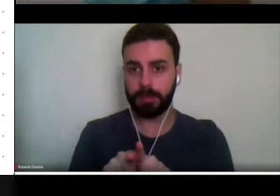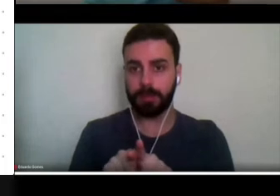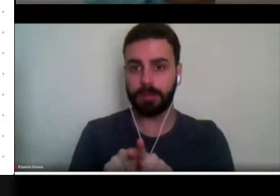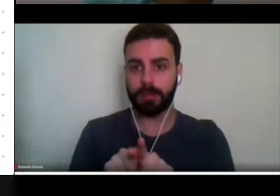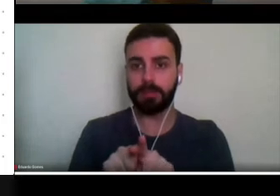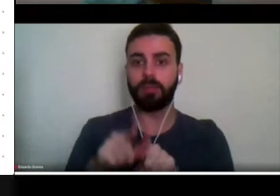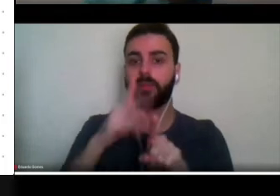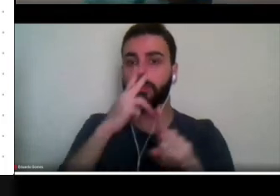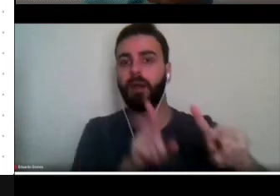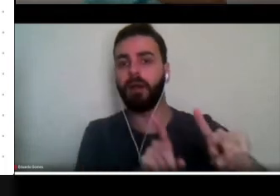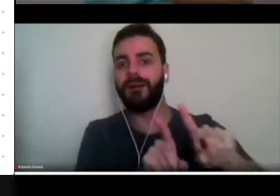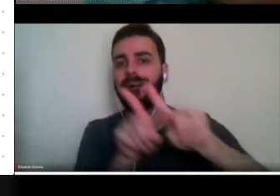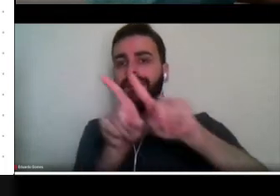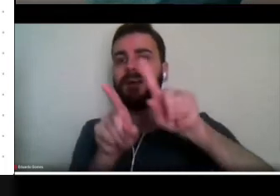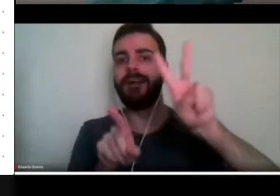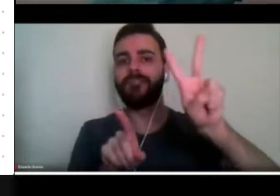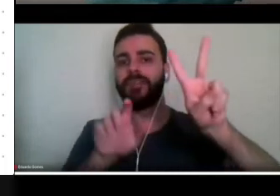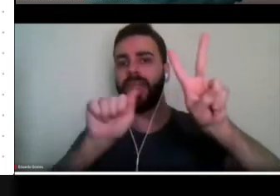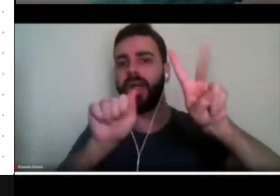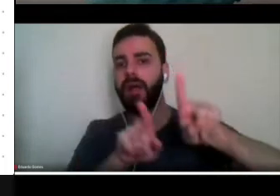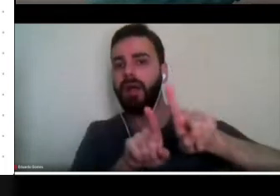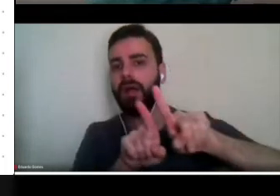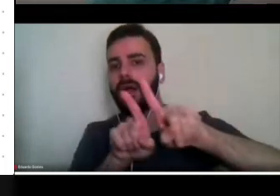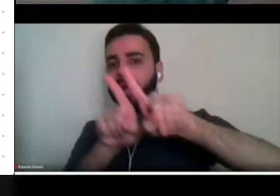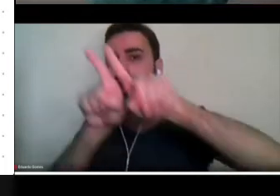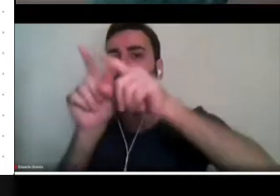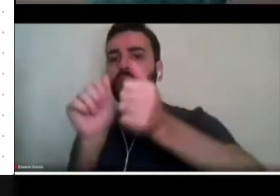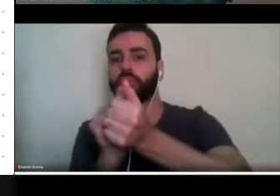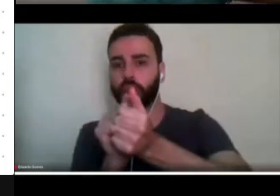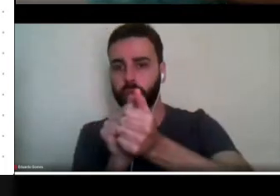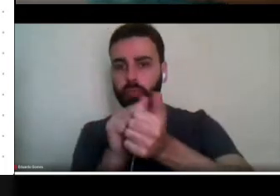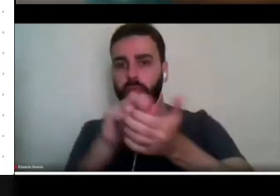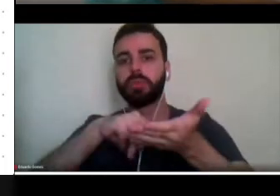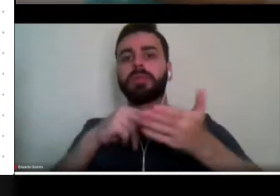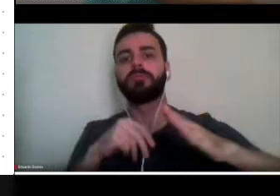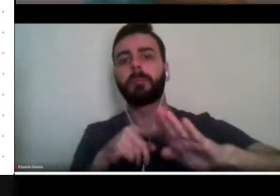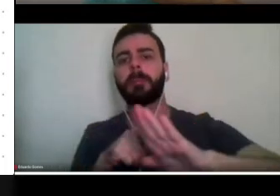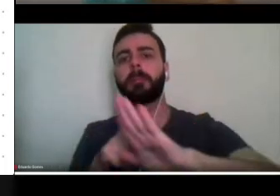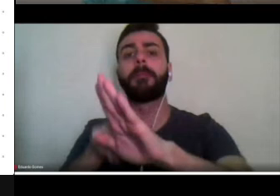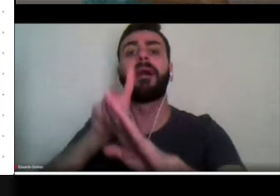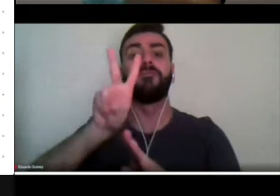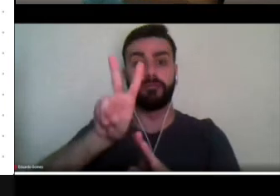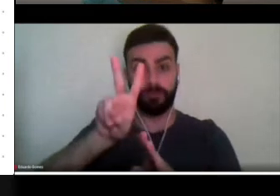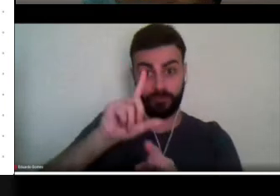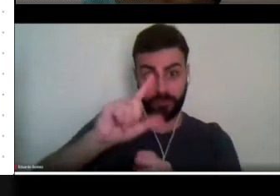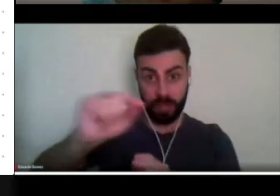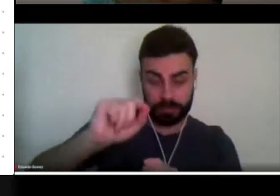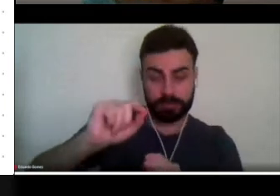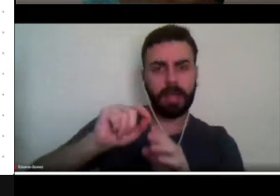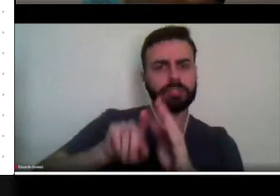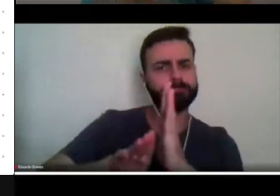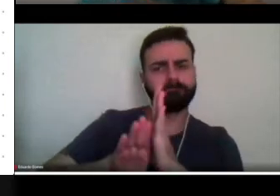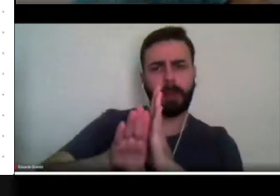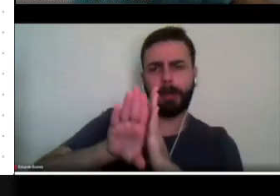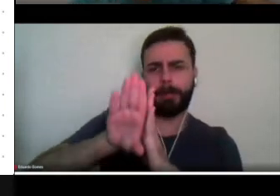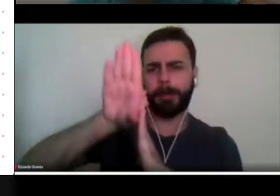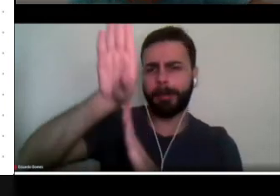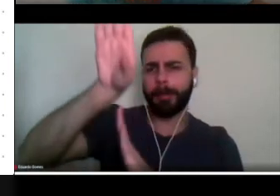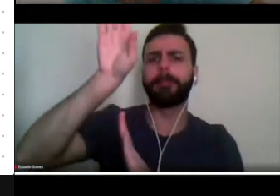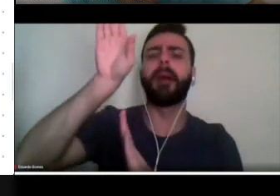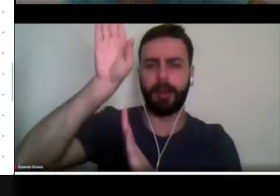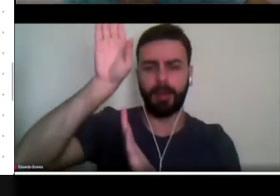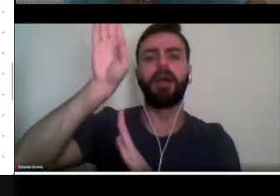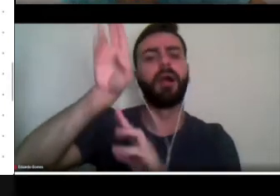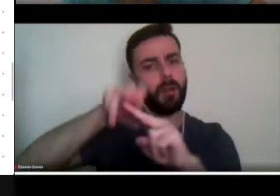aumentando em módulo, o que faz sentido, porque a inclinação da curva do carro A está aumentando em módulo.